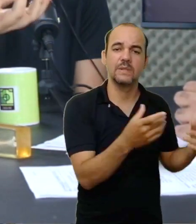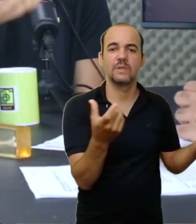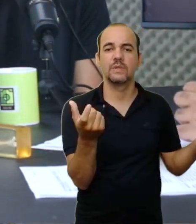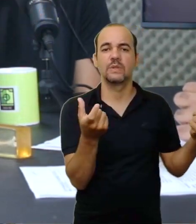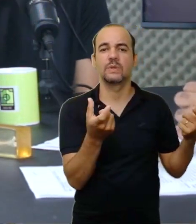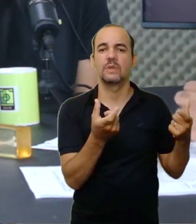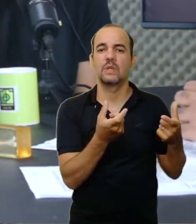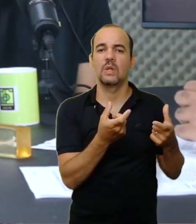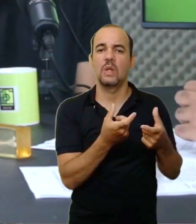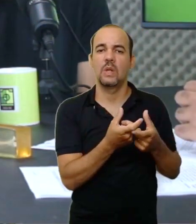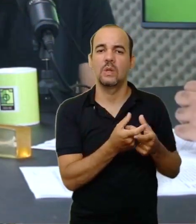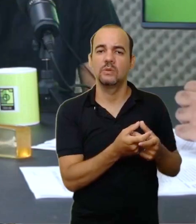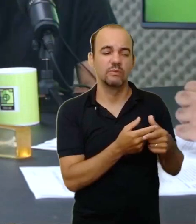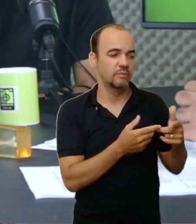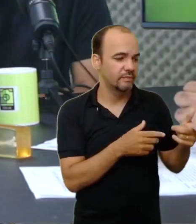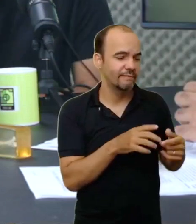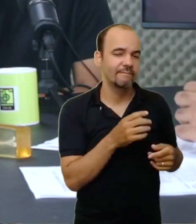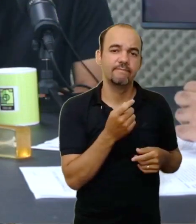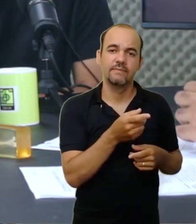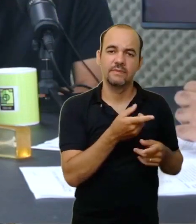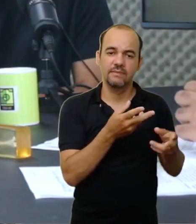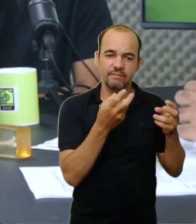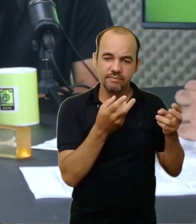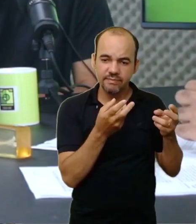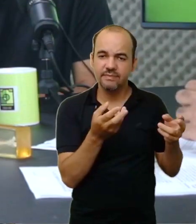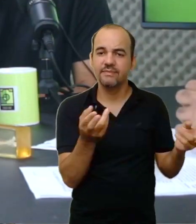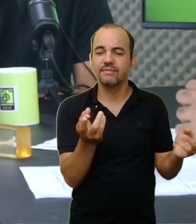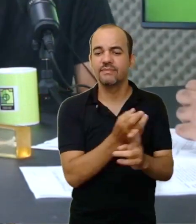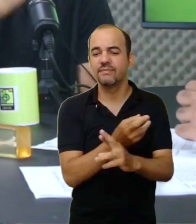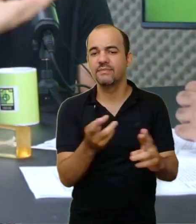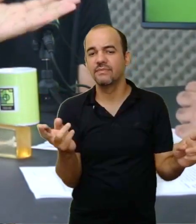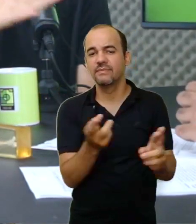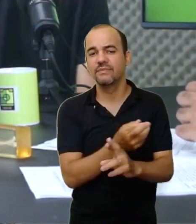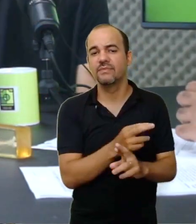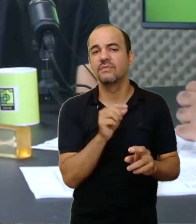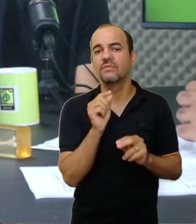diminuindo. Uhum. E isso se relaciona, por exemplo, com